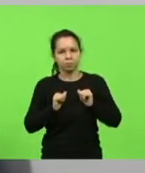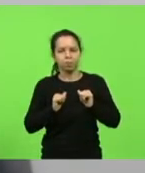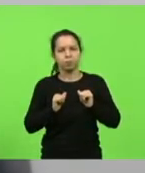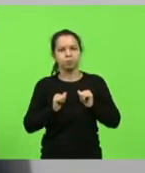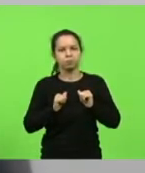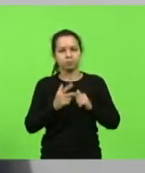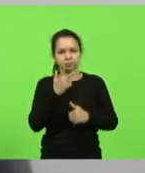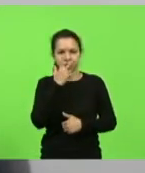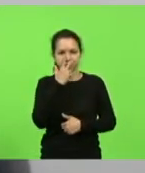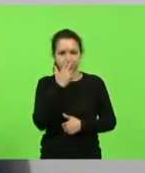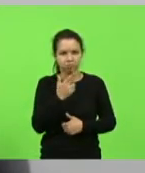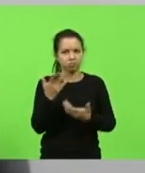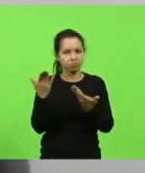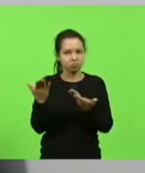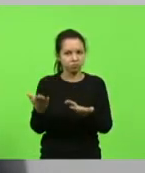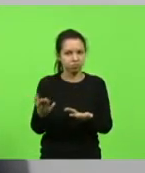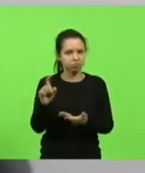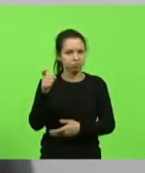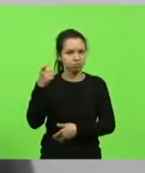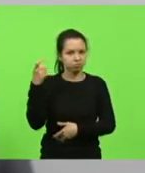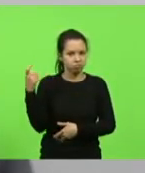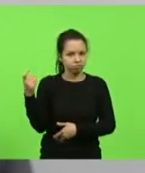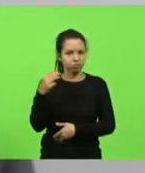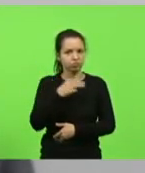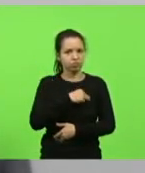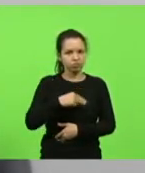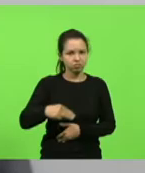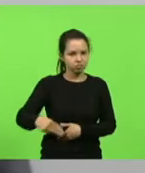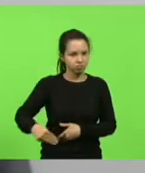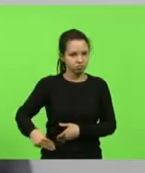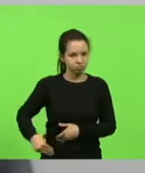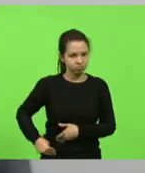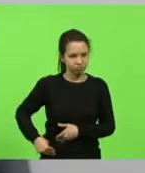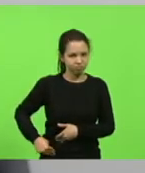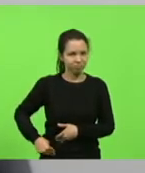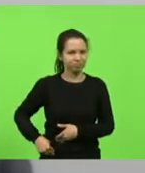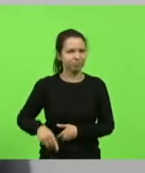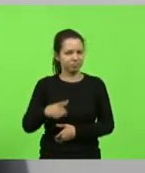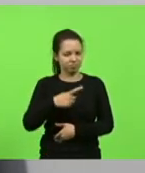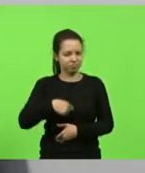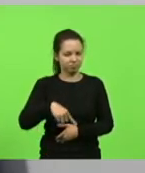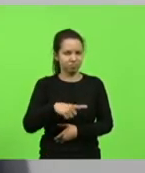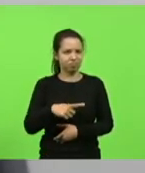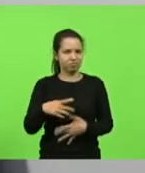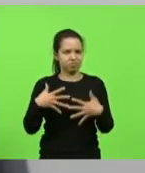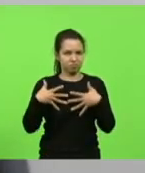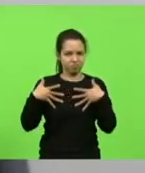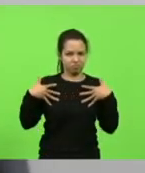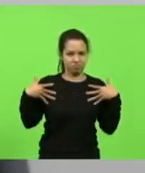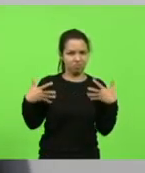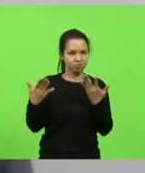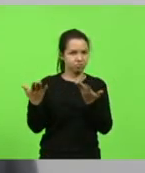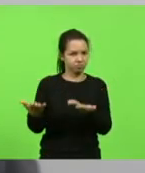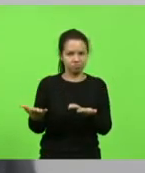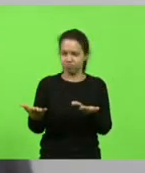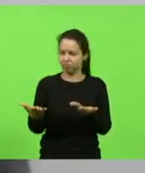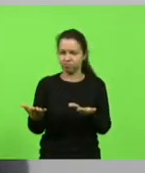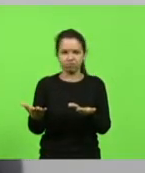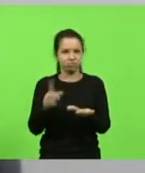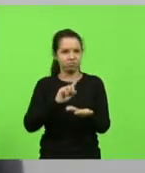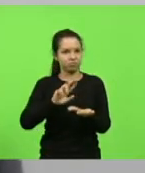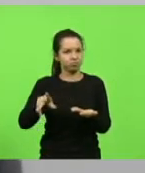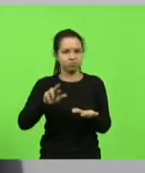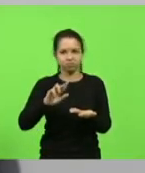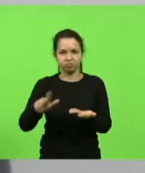nesse caso do ex-ministro, não é motivo nenhum, pelo contrário, para homenagear as mais